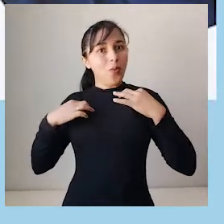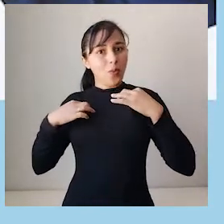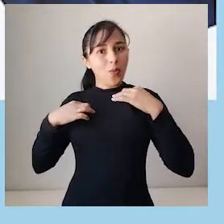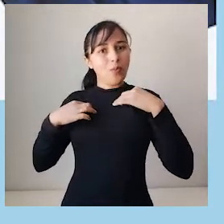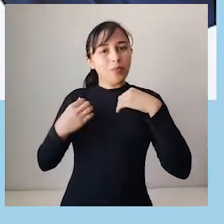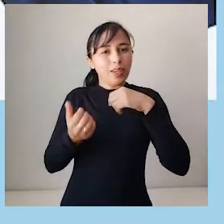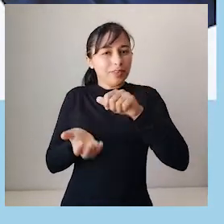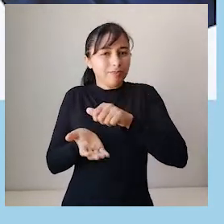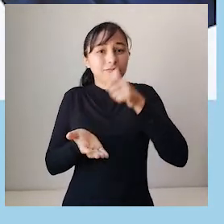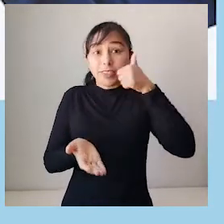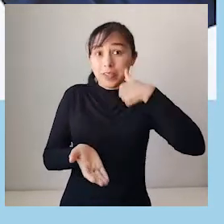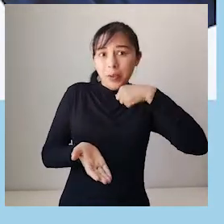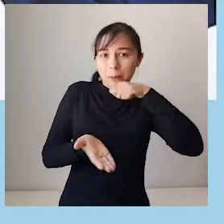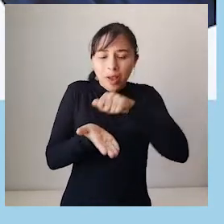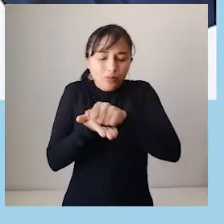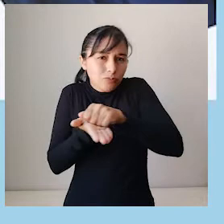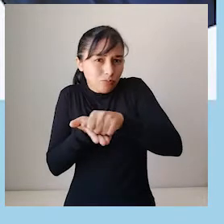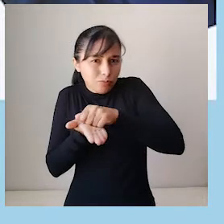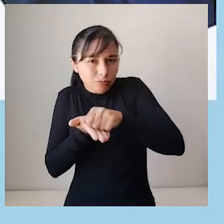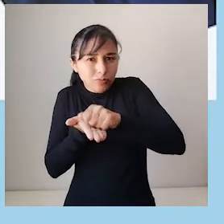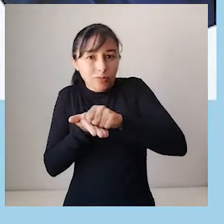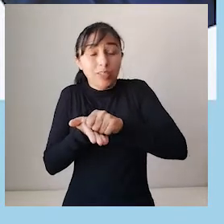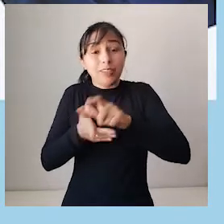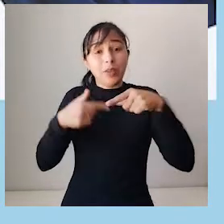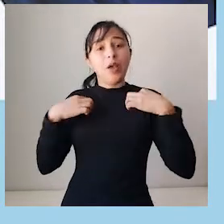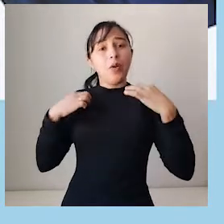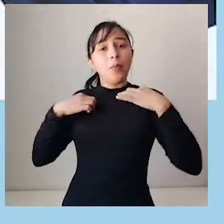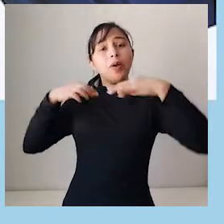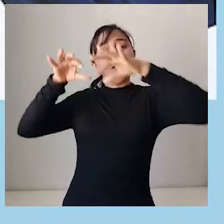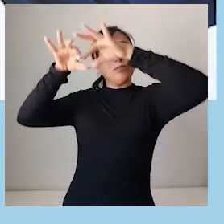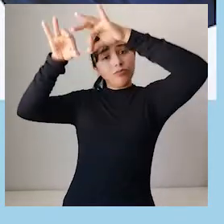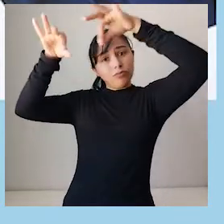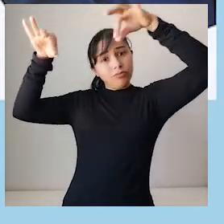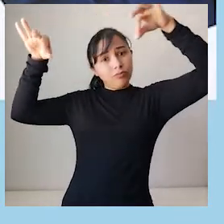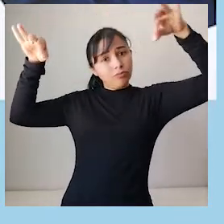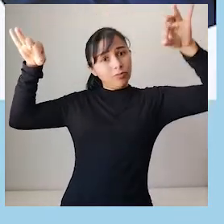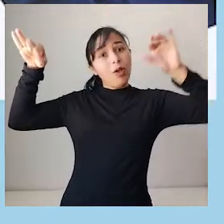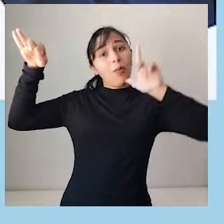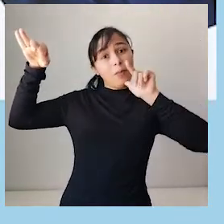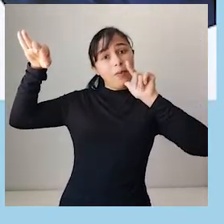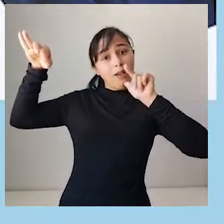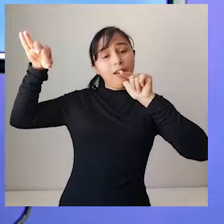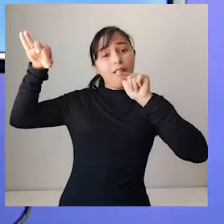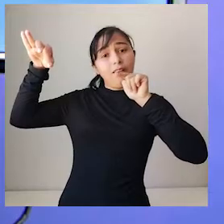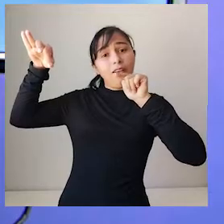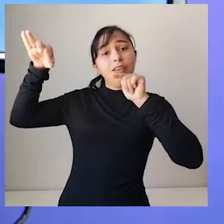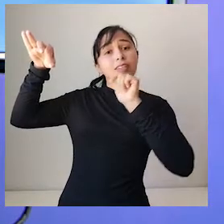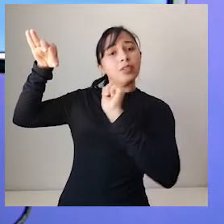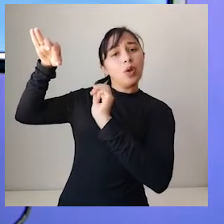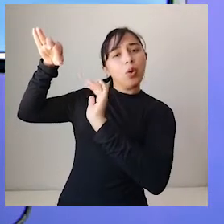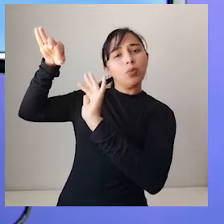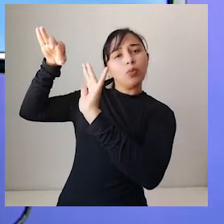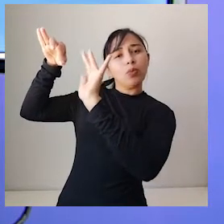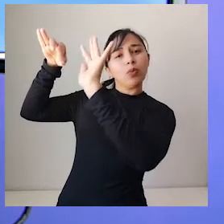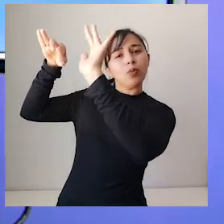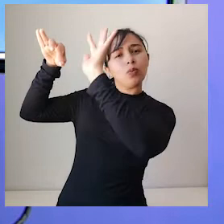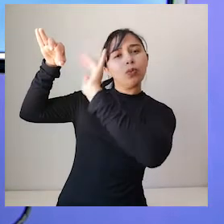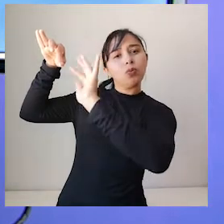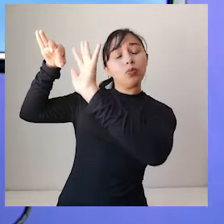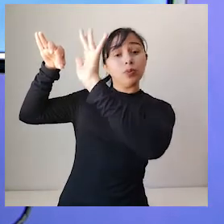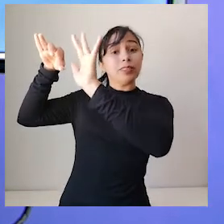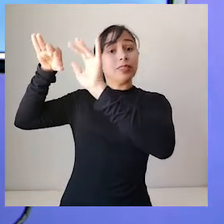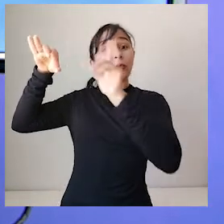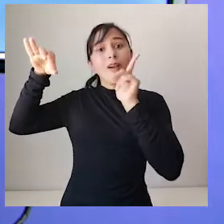que estão lá nas roupas que a mamãe lavou em casa ou que você lavou em casa se